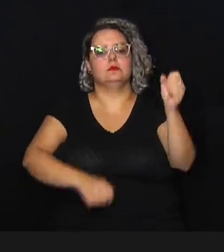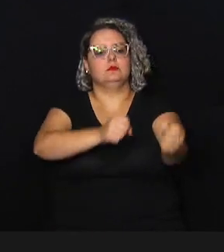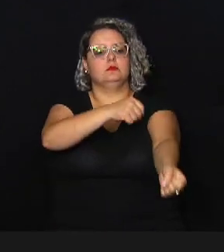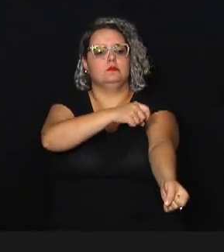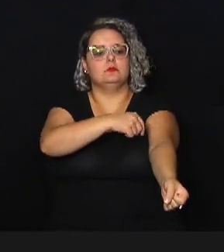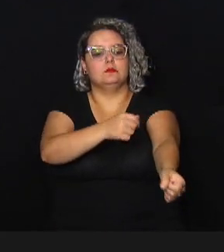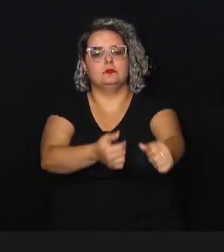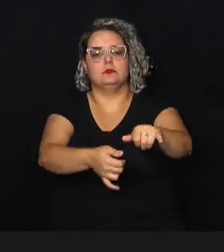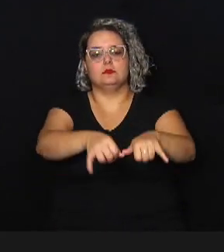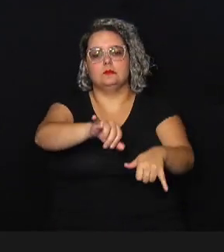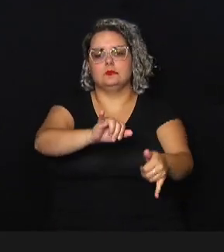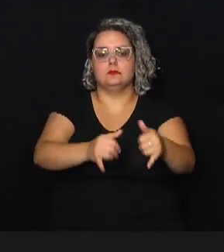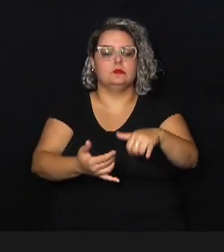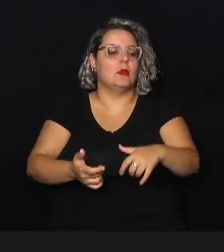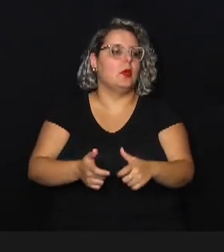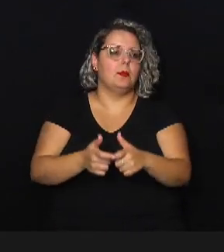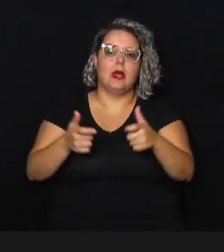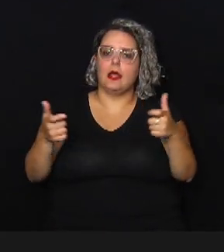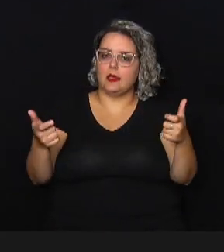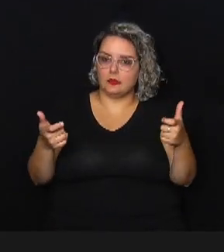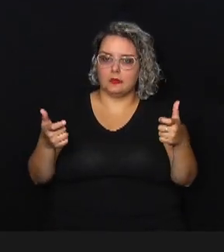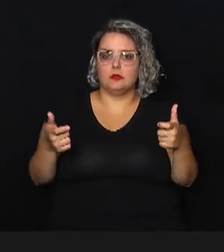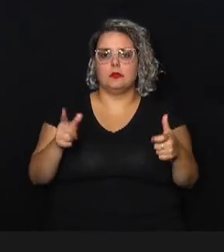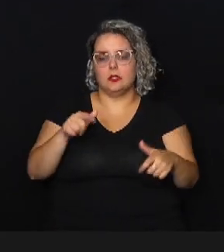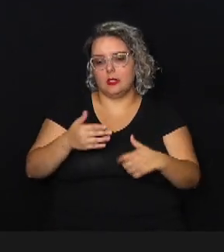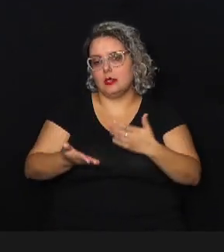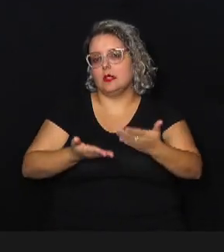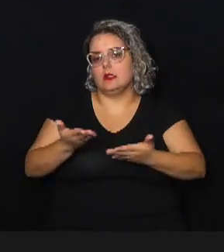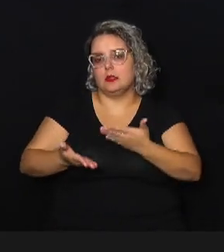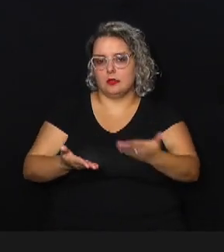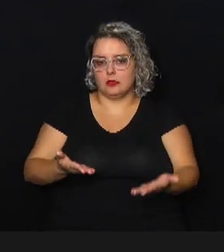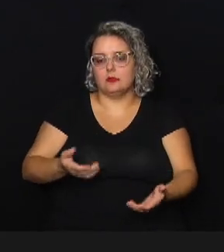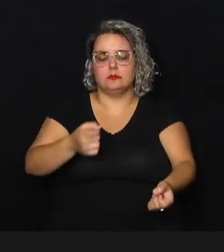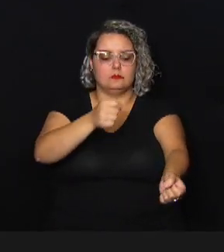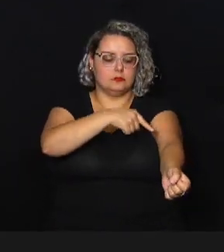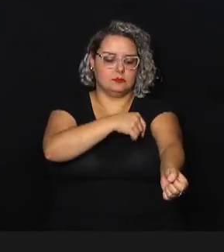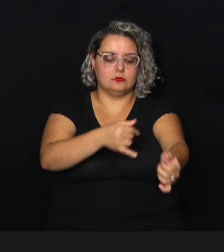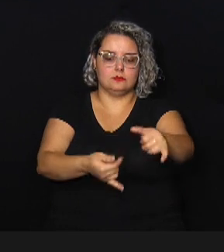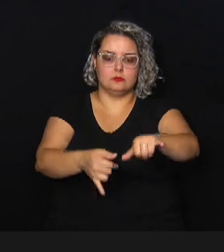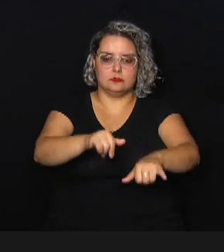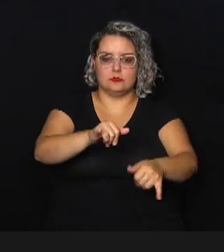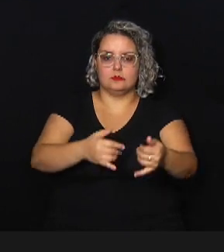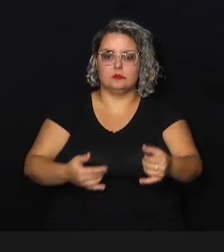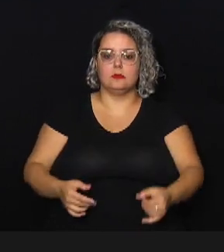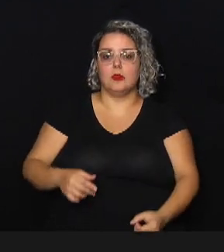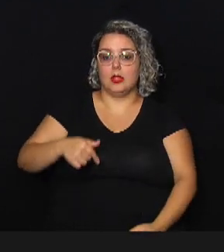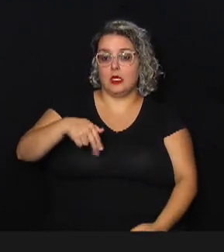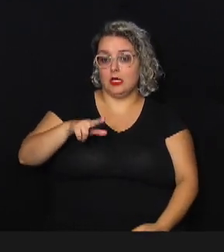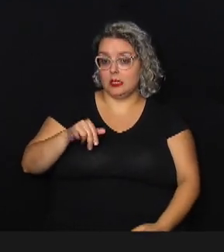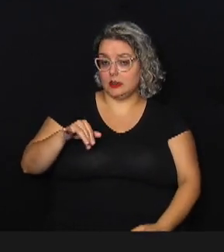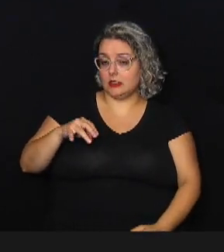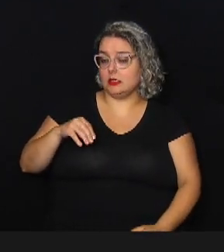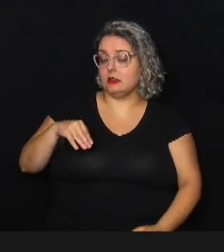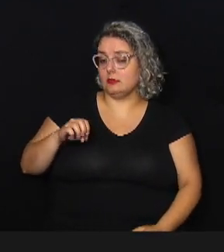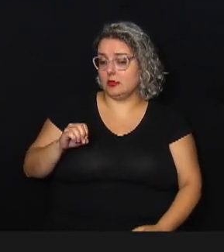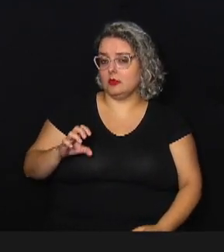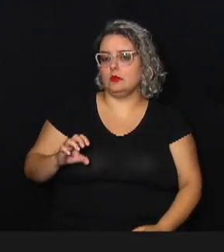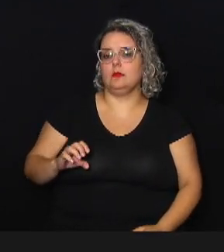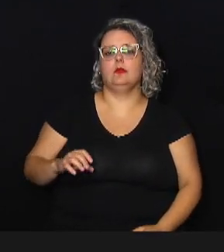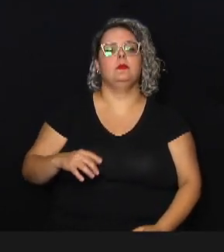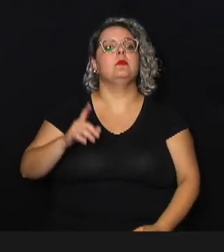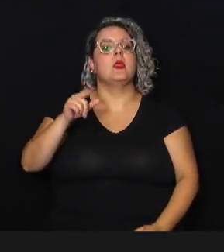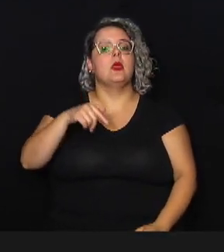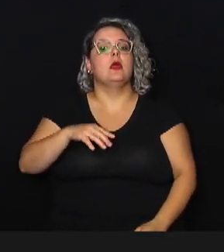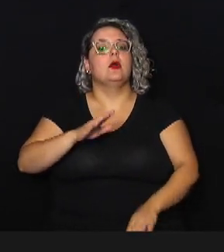agudas, sua grande maioria, tratada com quimioterapia. Tá? A quimioterapia é um medicamento que age nas